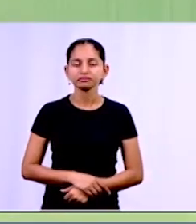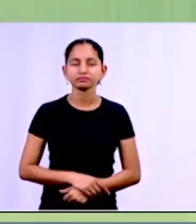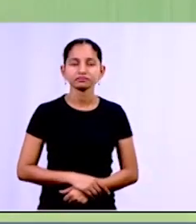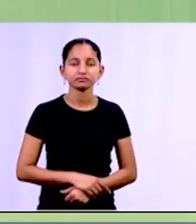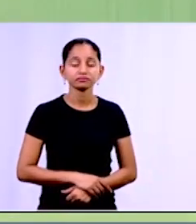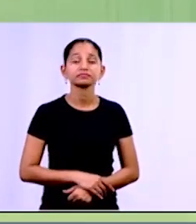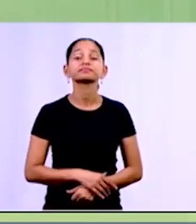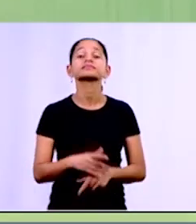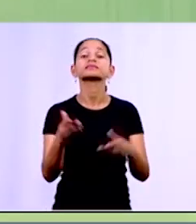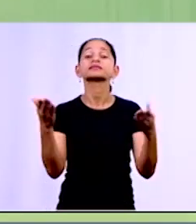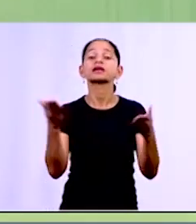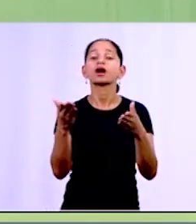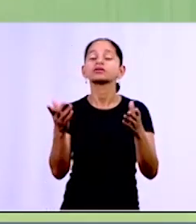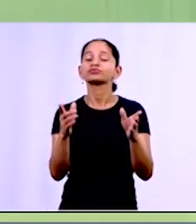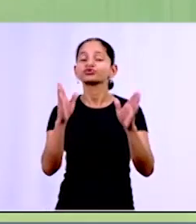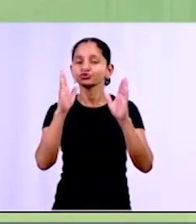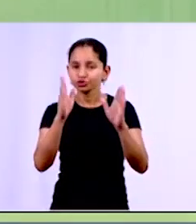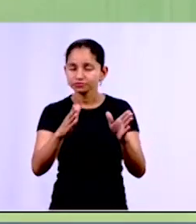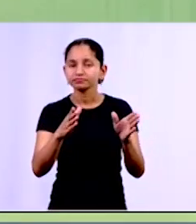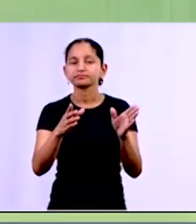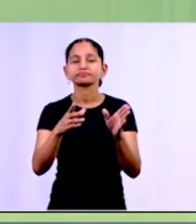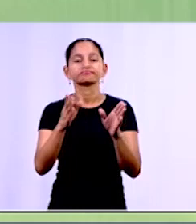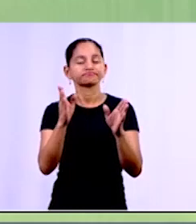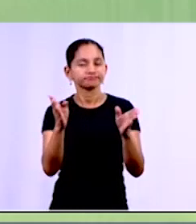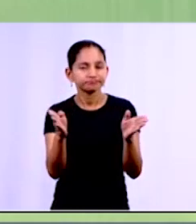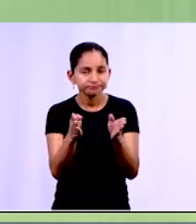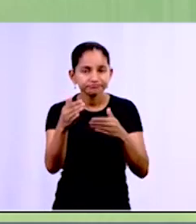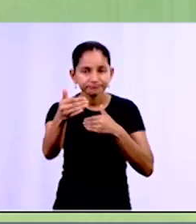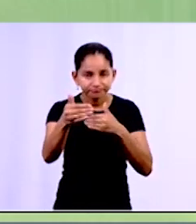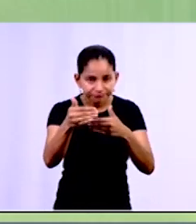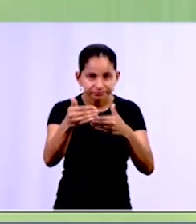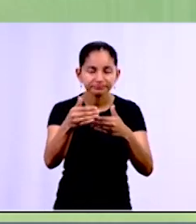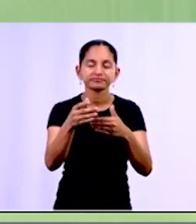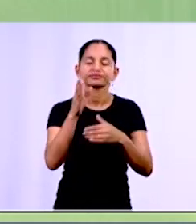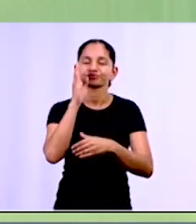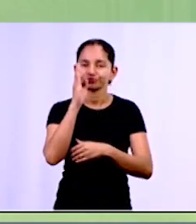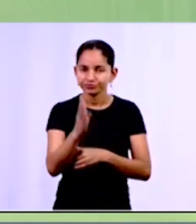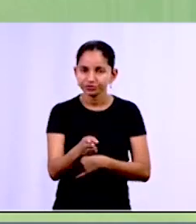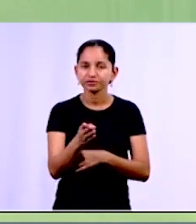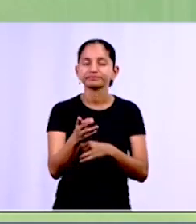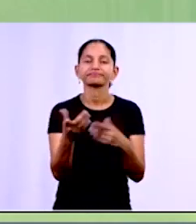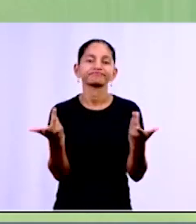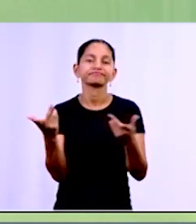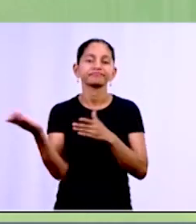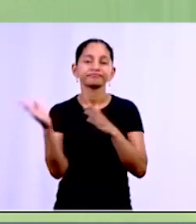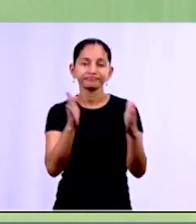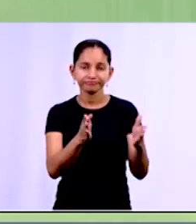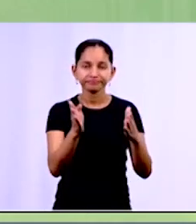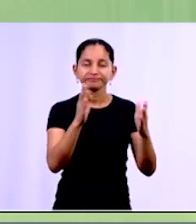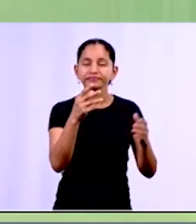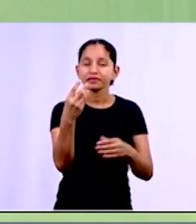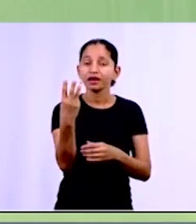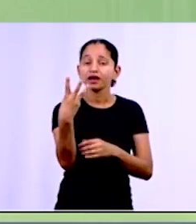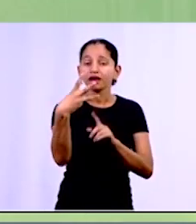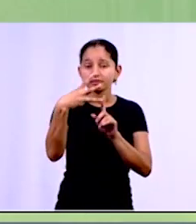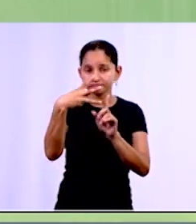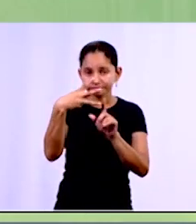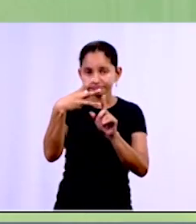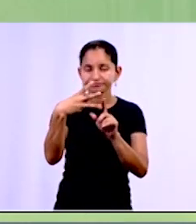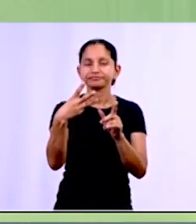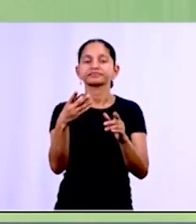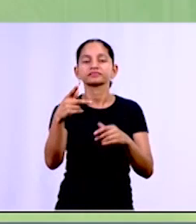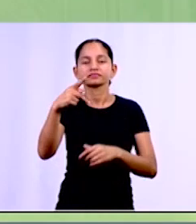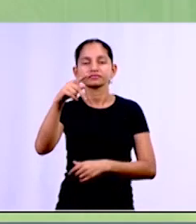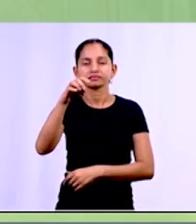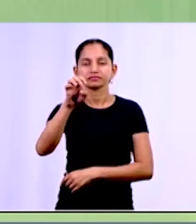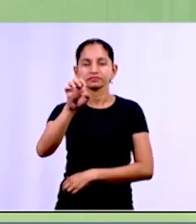E dos microcomputadores, a gente já falou então do servidor, nós já falamos sobre grande porte, pequeno porte, do médio porte, agora nós vamos falar de pequeno